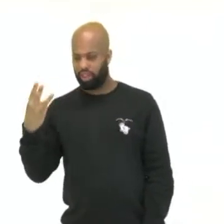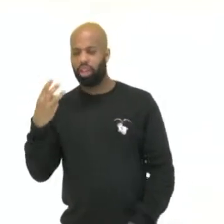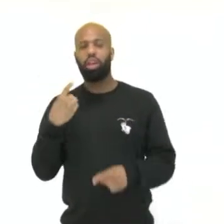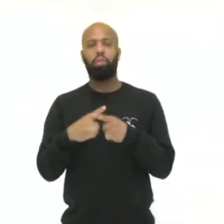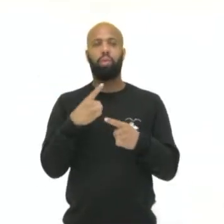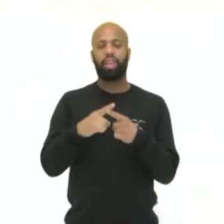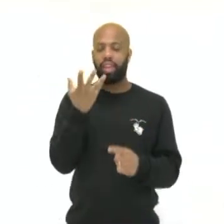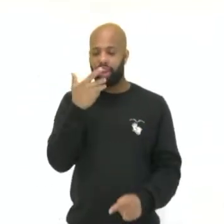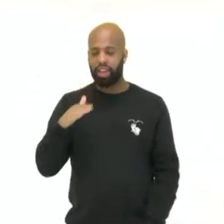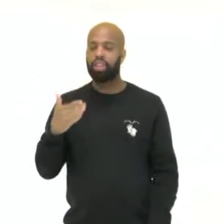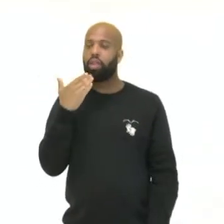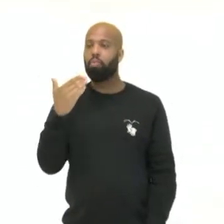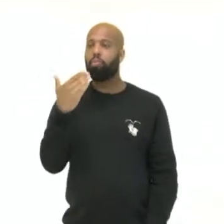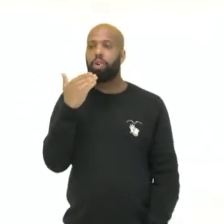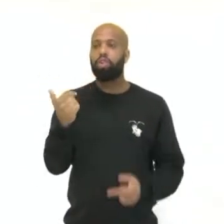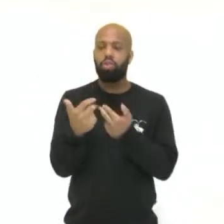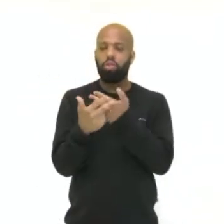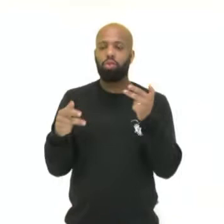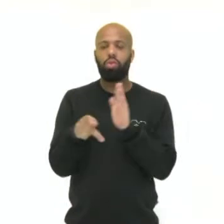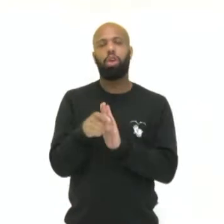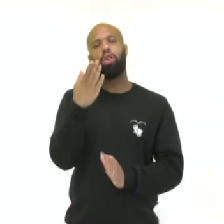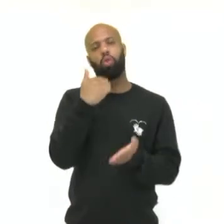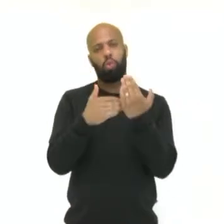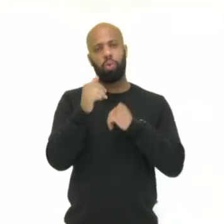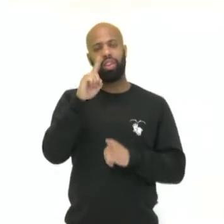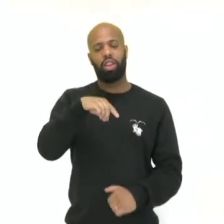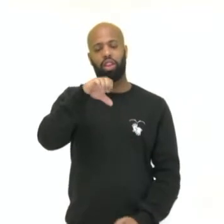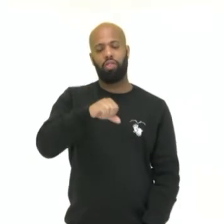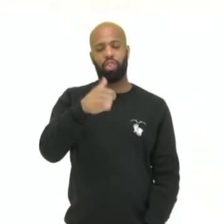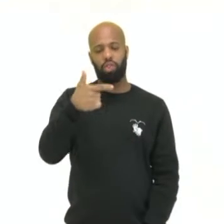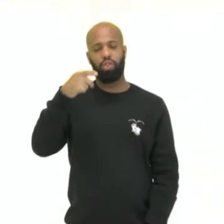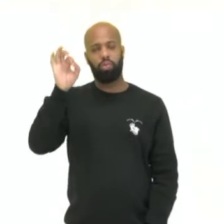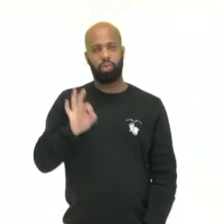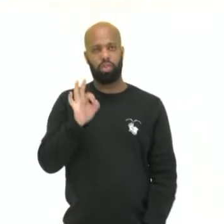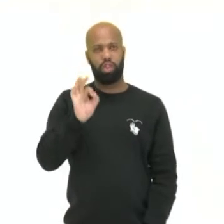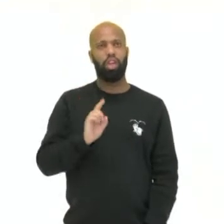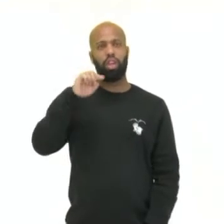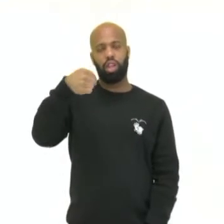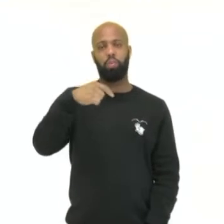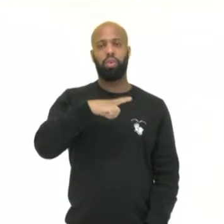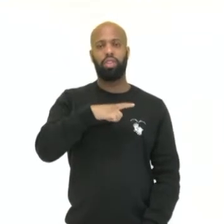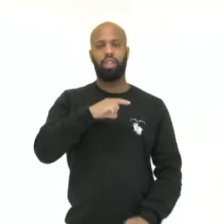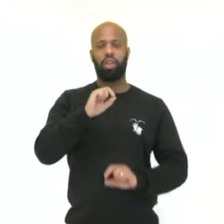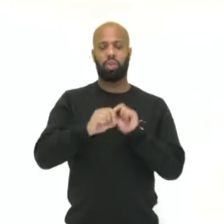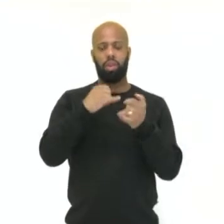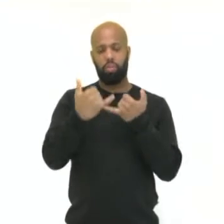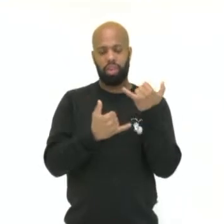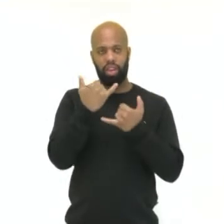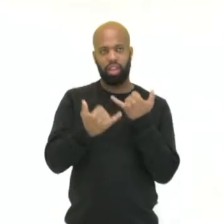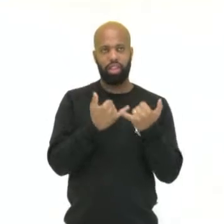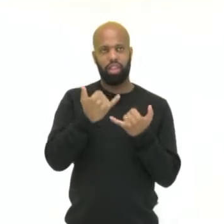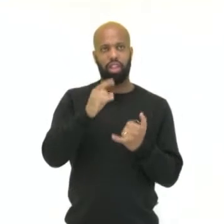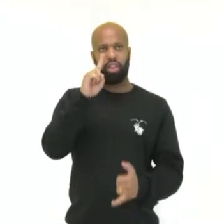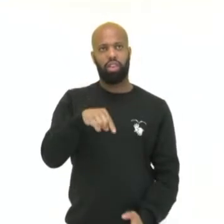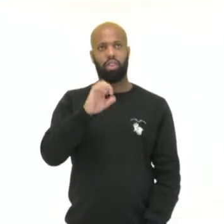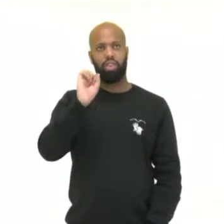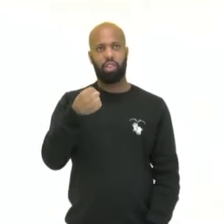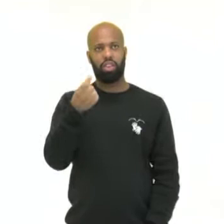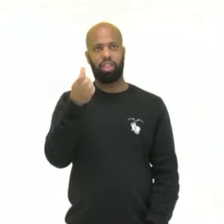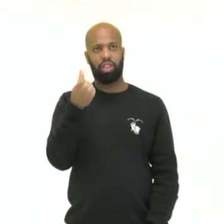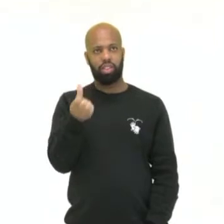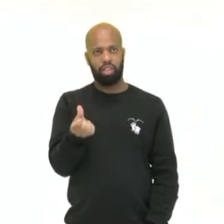pedem produtos alimentícios, 92%, seguidos por brinquedos, 86%, e roupas,